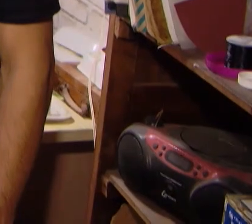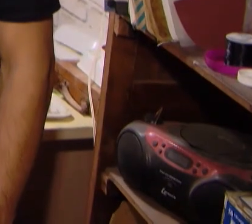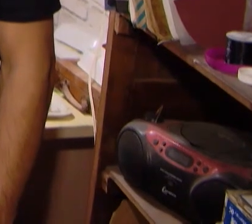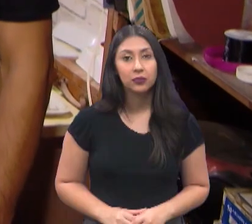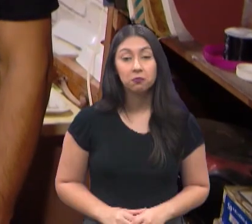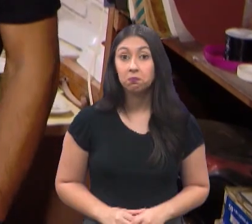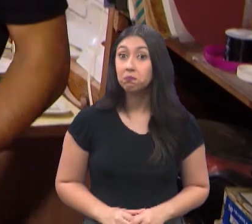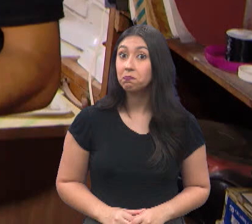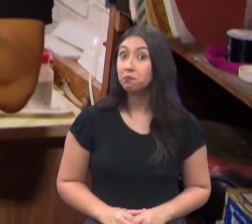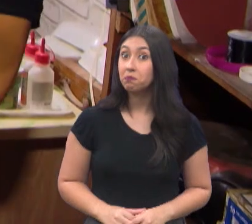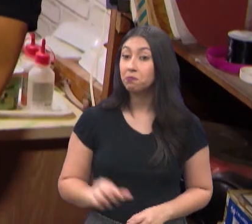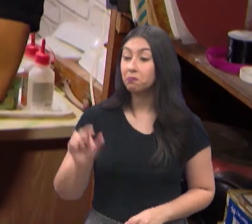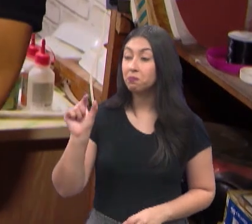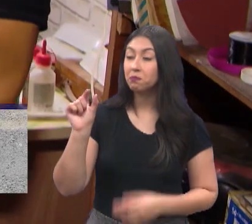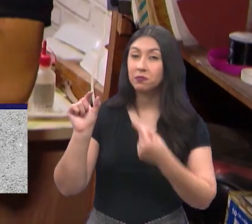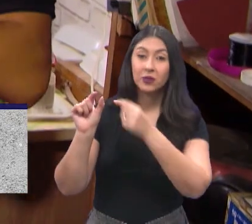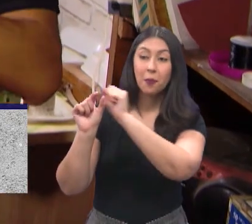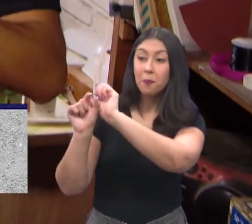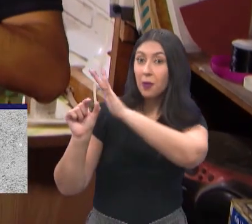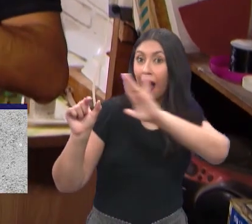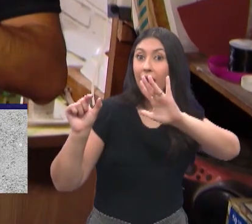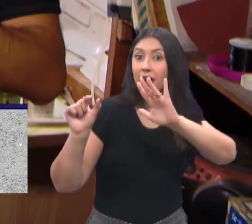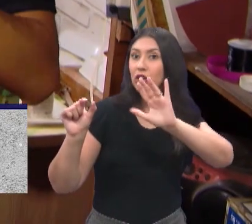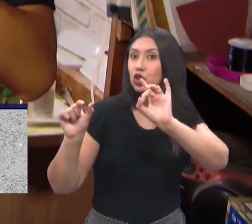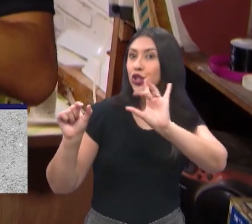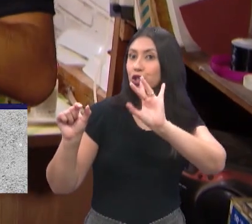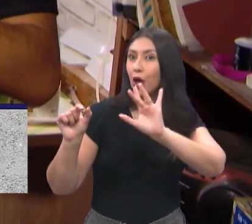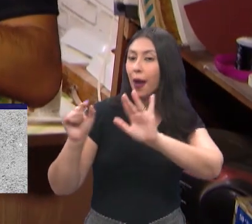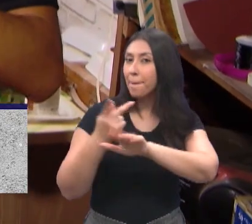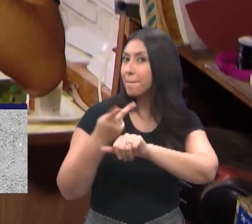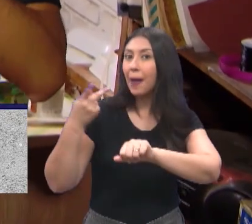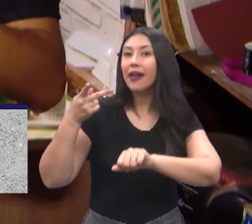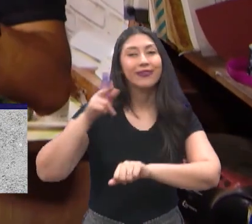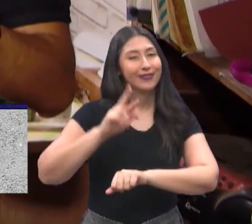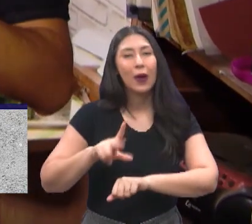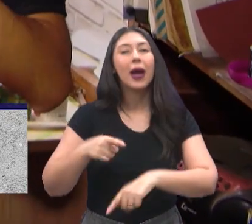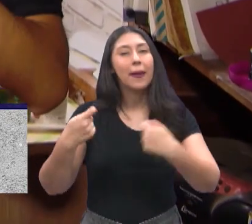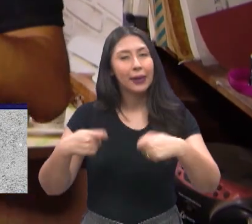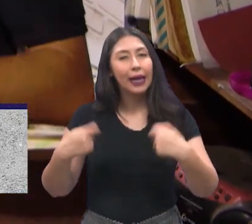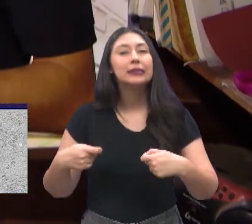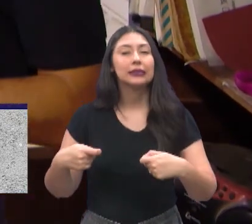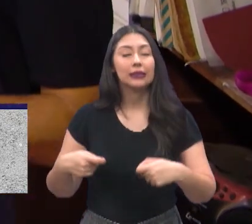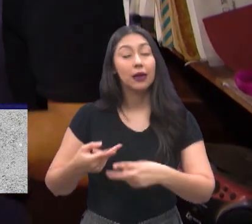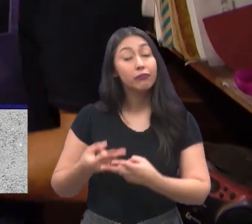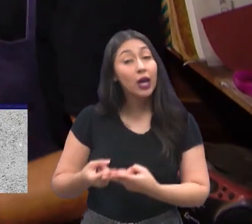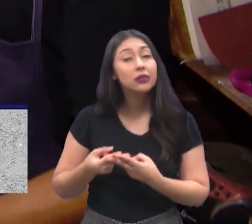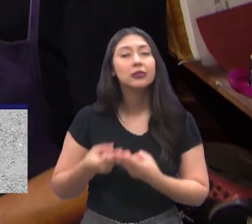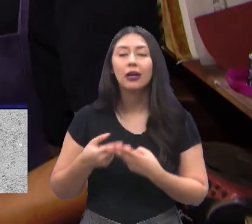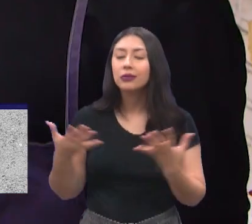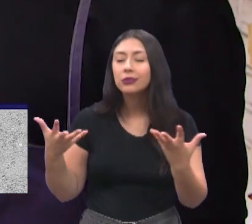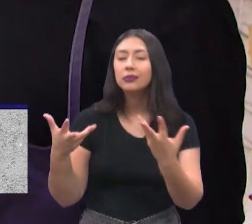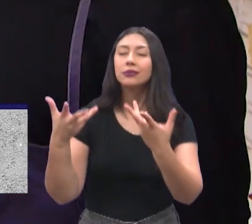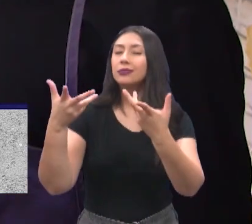Olha, Fernando, o que faz uma joia brilhar não é só a prata não, é o talento, a paciência e a técnica da